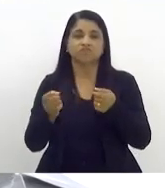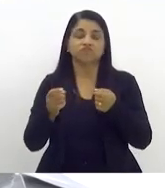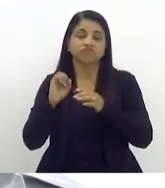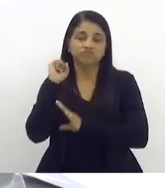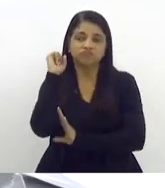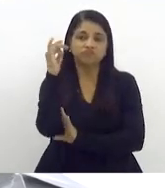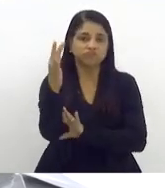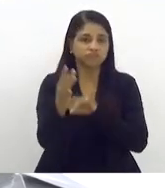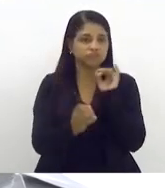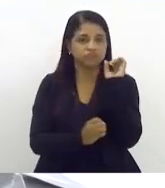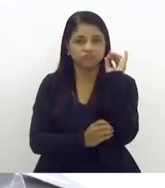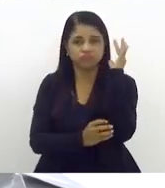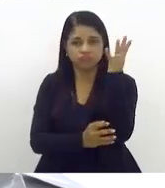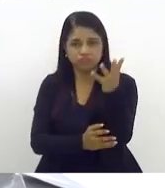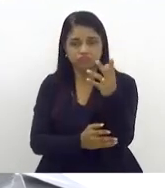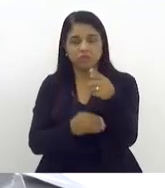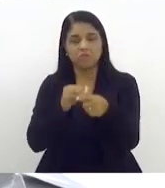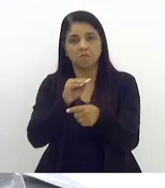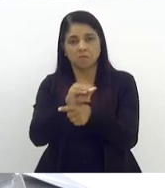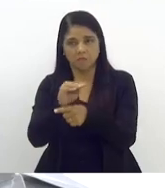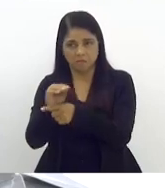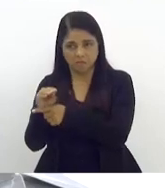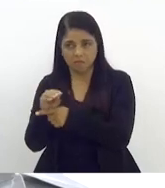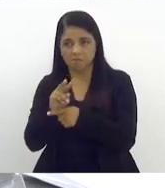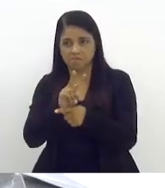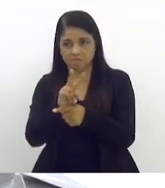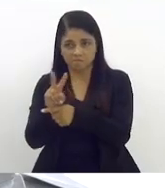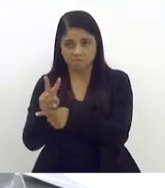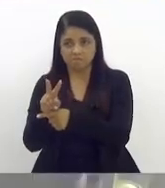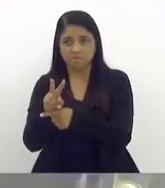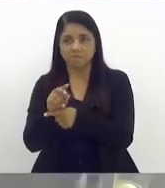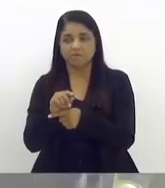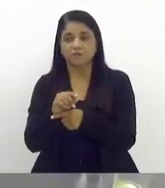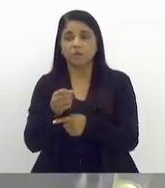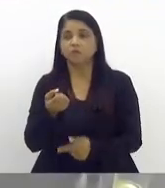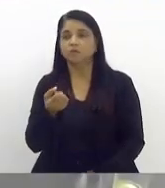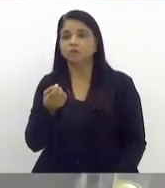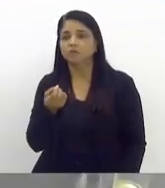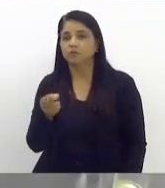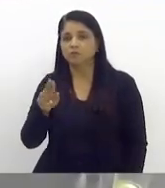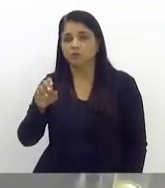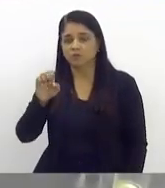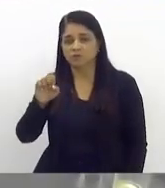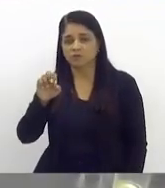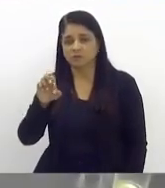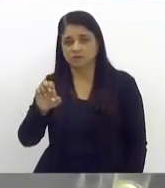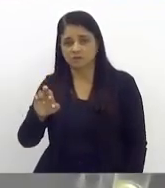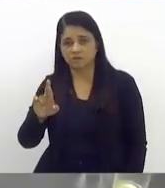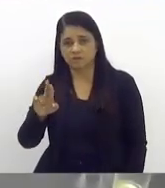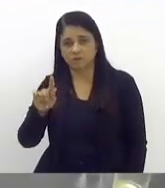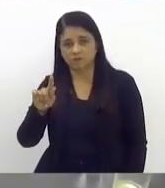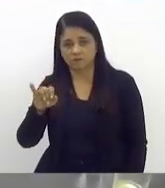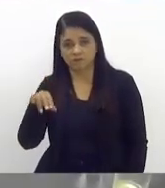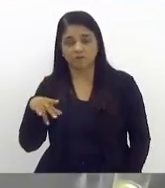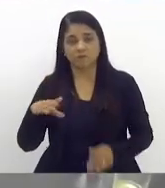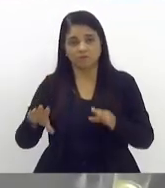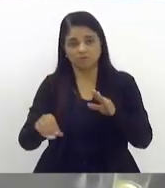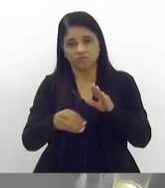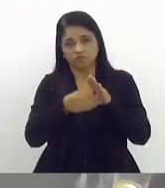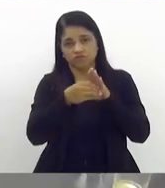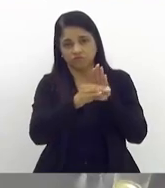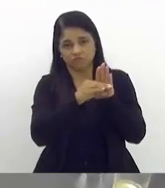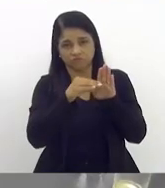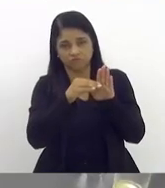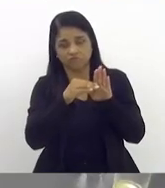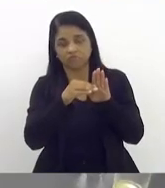socioambiental. Parecer do deputado doutor Serginho, que não se ausentou, é pela constitucionalidade com emendas. Para discutir, deputado